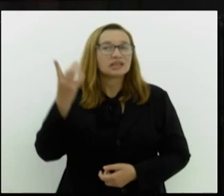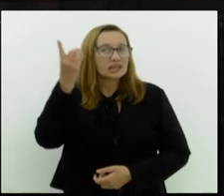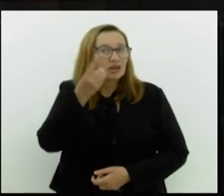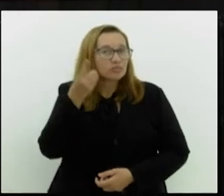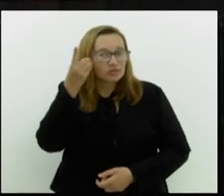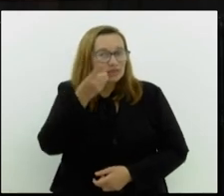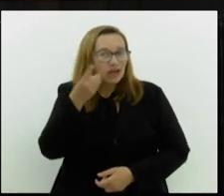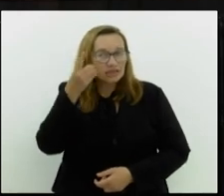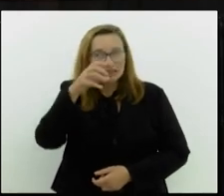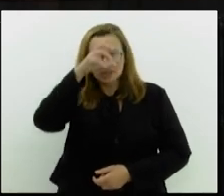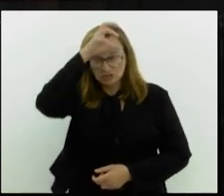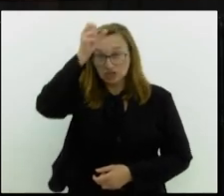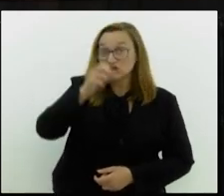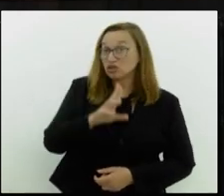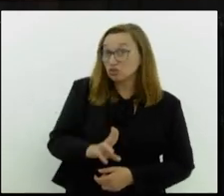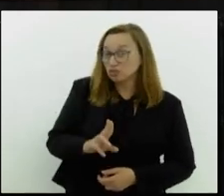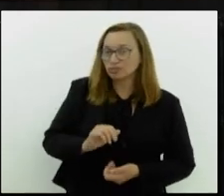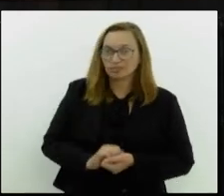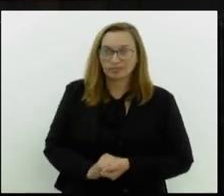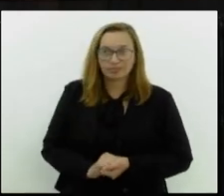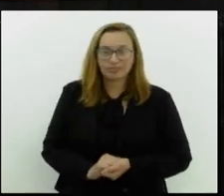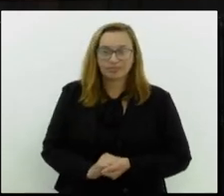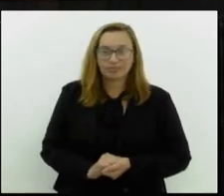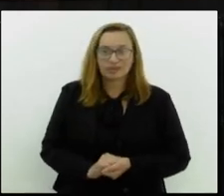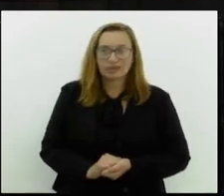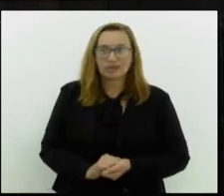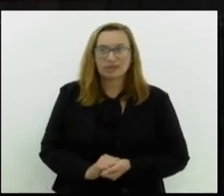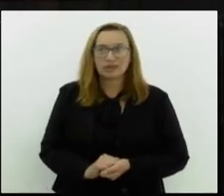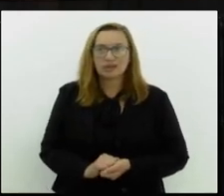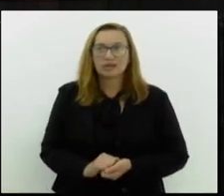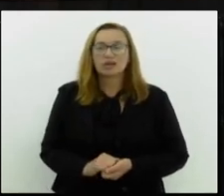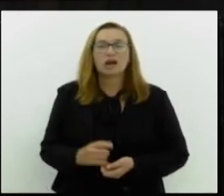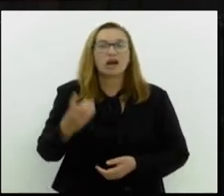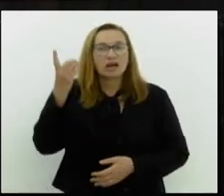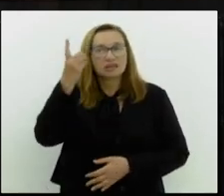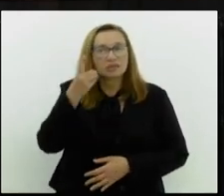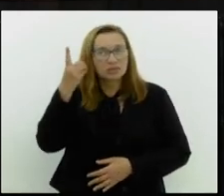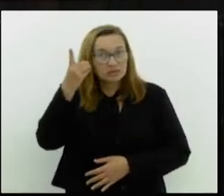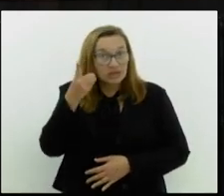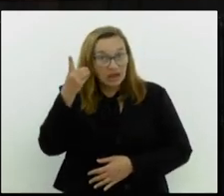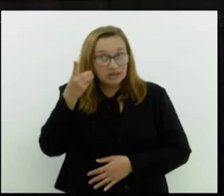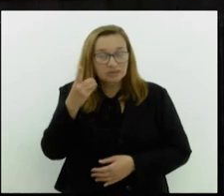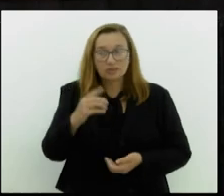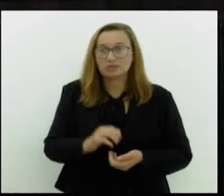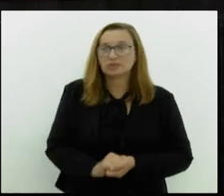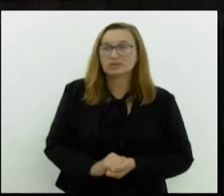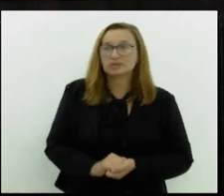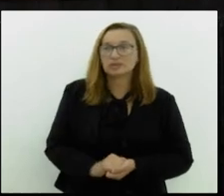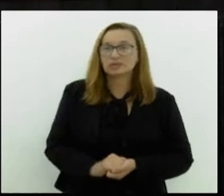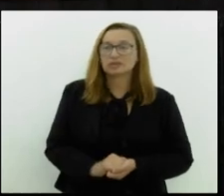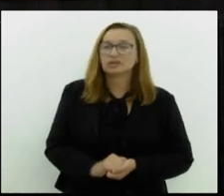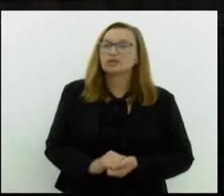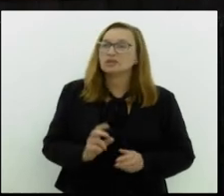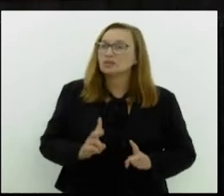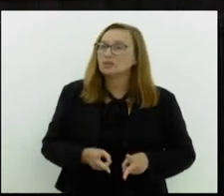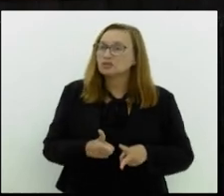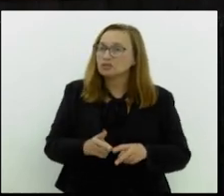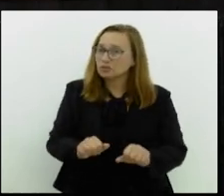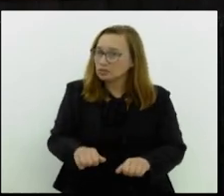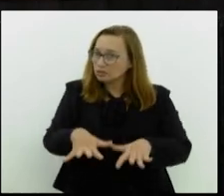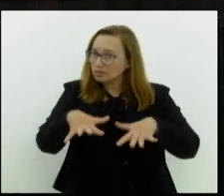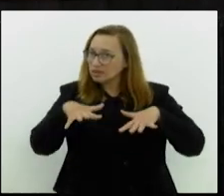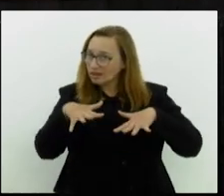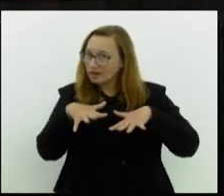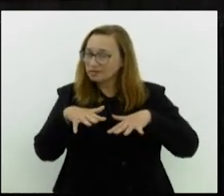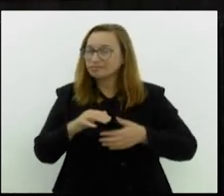deputada Tia Ju, senhoras e senhores deputados que ainda estão em